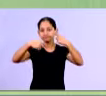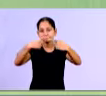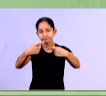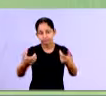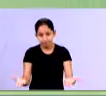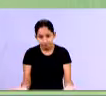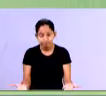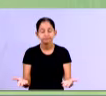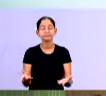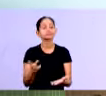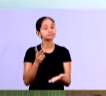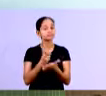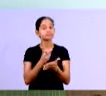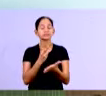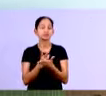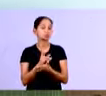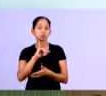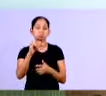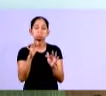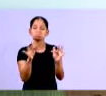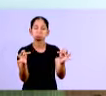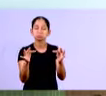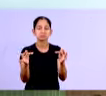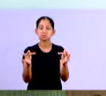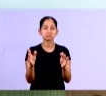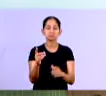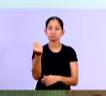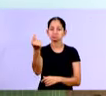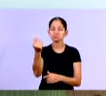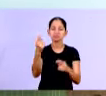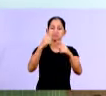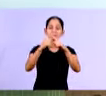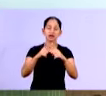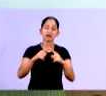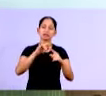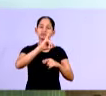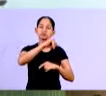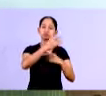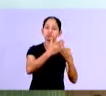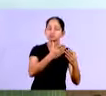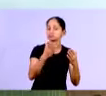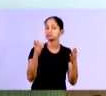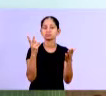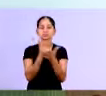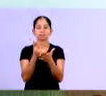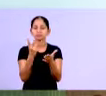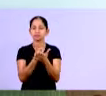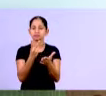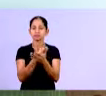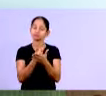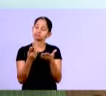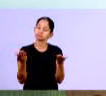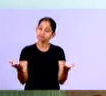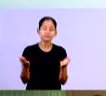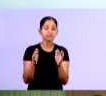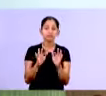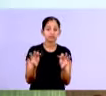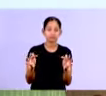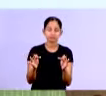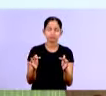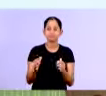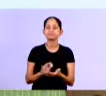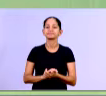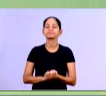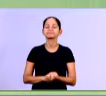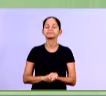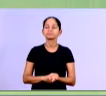juros por mês. Juro é isso, capital vezes a taxa. Durante 5 meses, multiplica por 5, ok? Juros é isso.